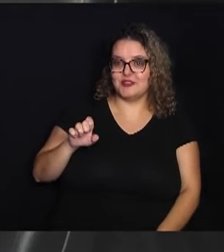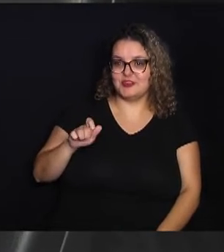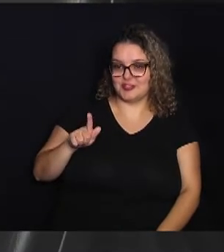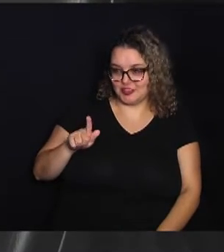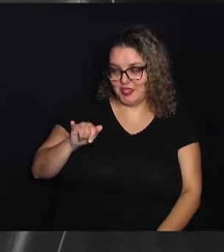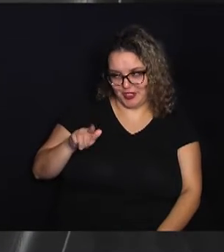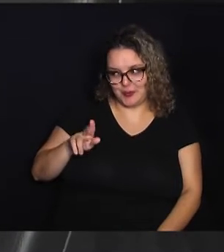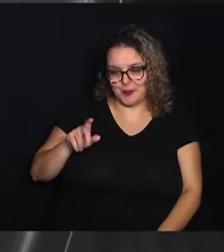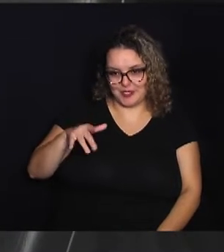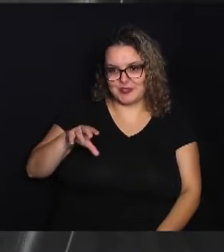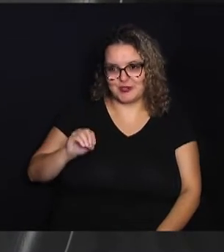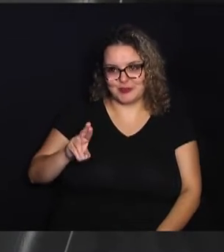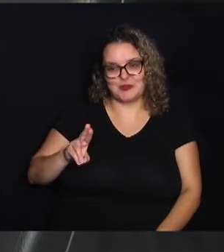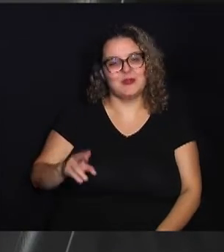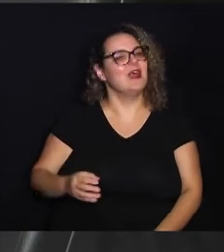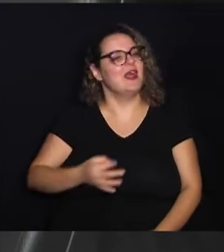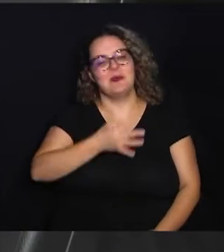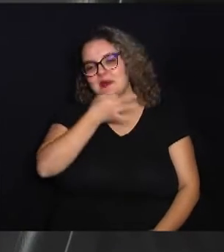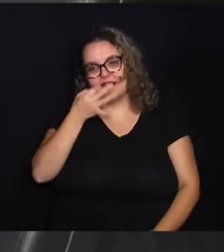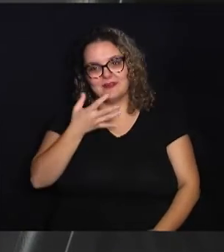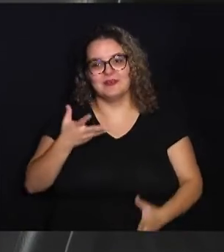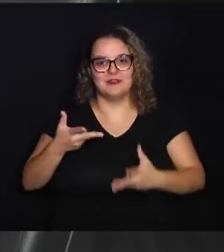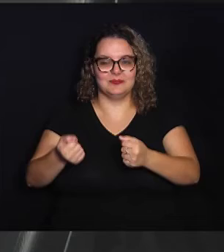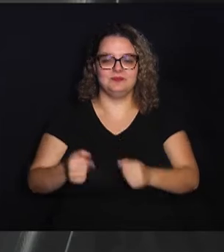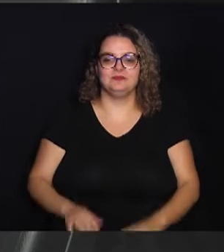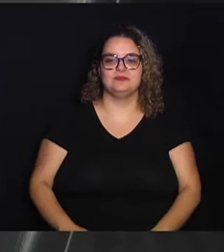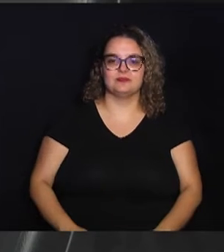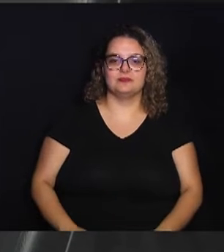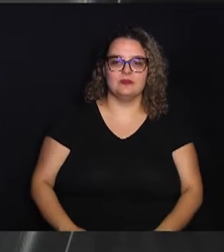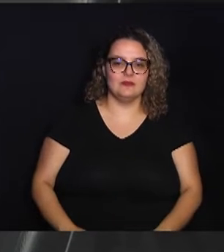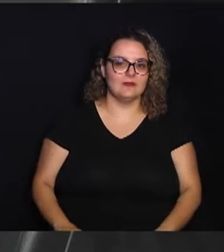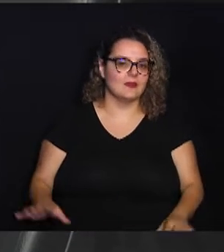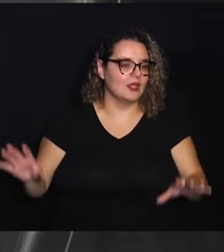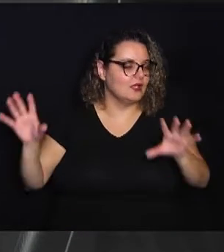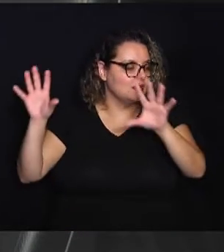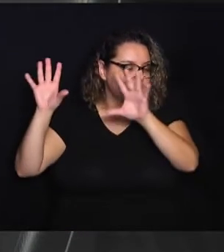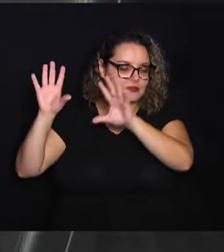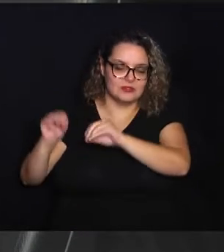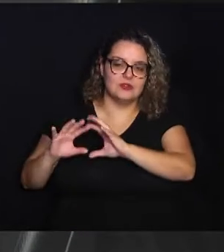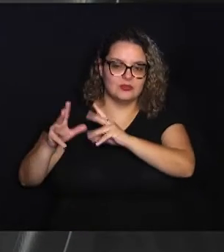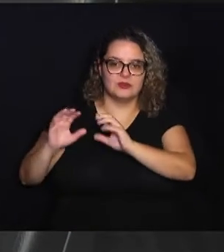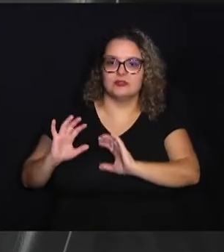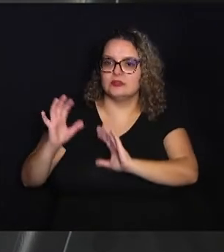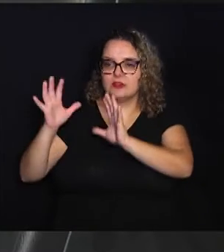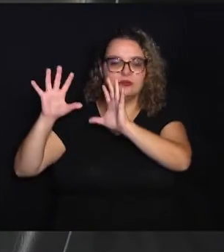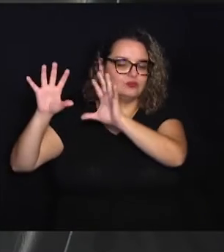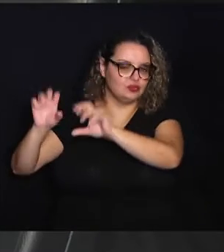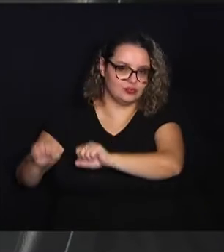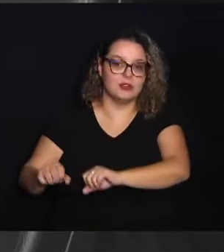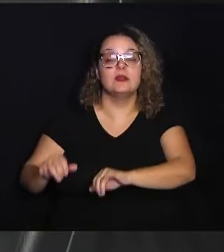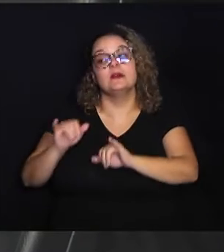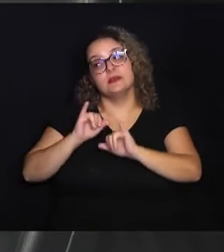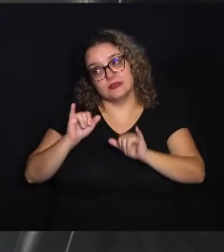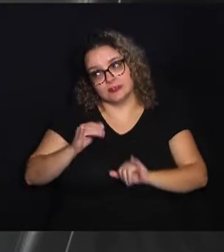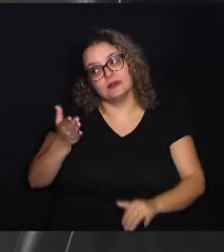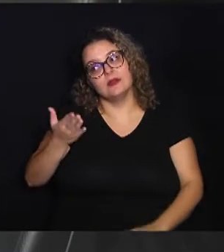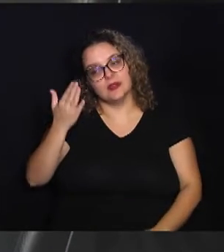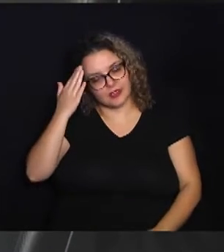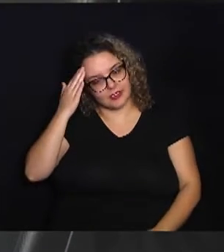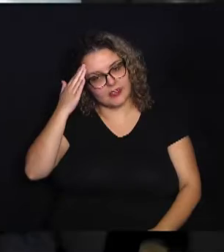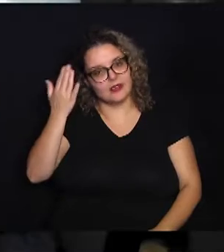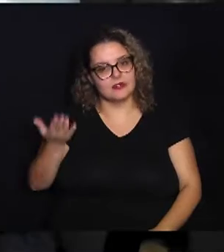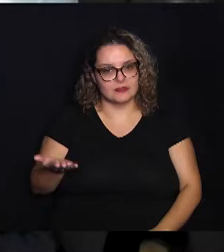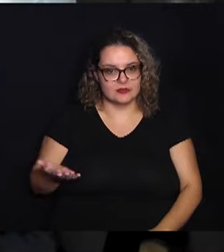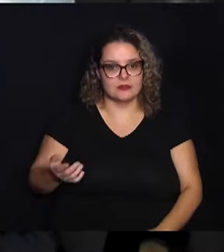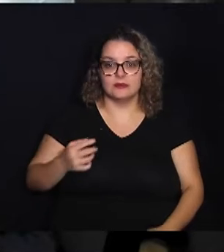é maravilhoso, né? E aí eu desliguei bastante do que estava acontecendo. Campanha, você conhece, né, Miriam? É muito intensa. Mas o pessoal